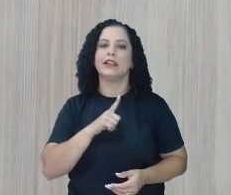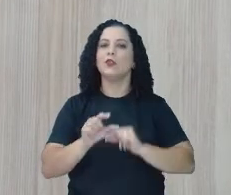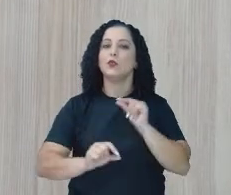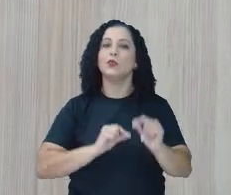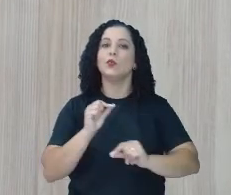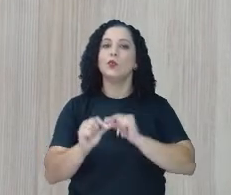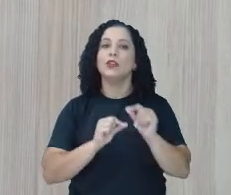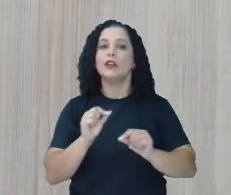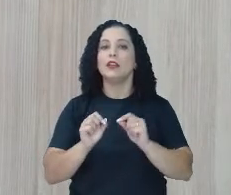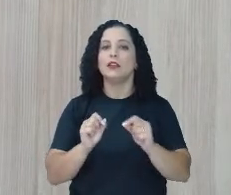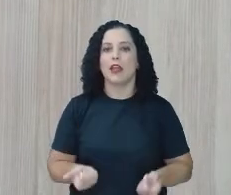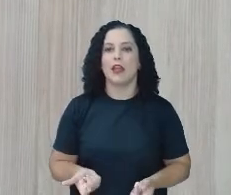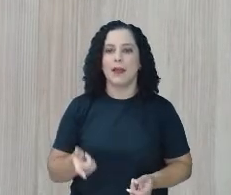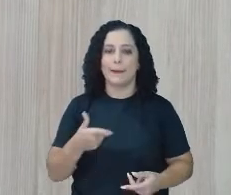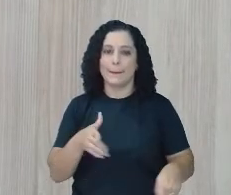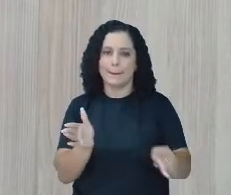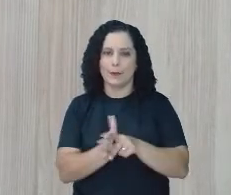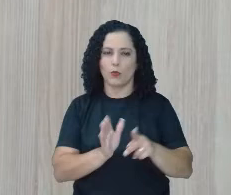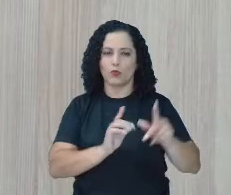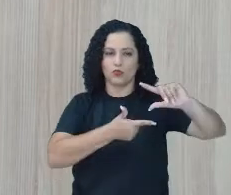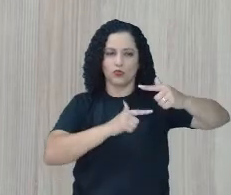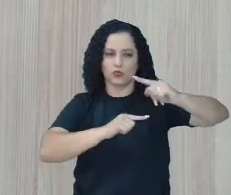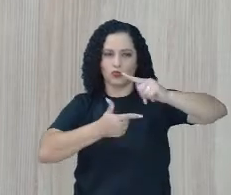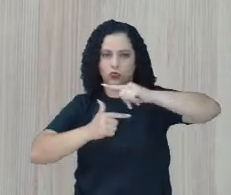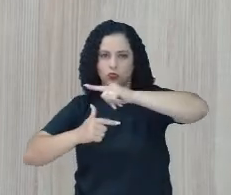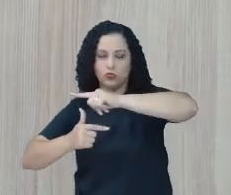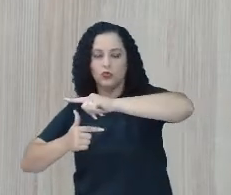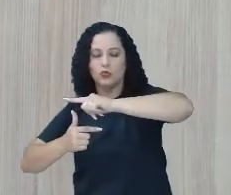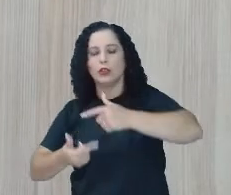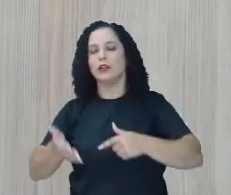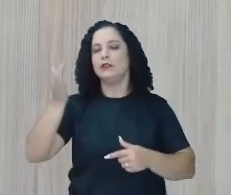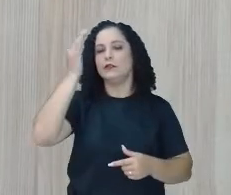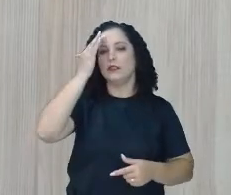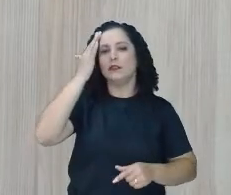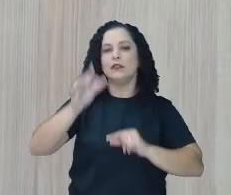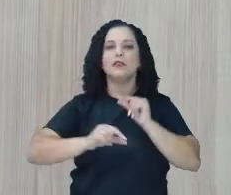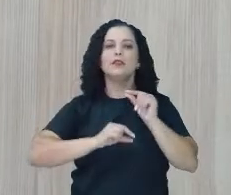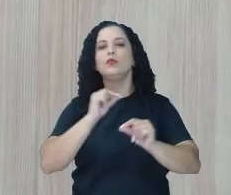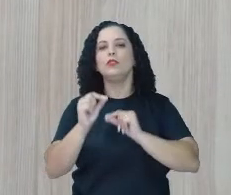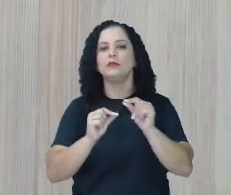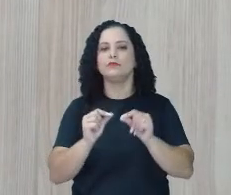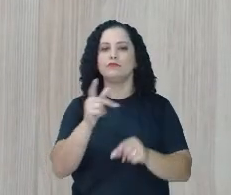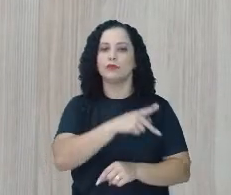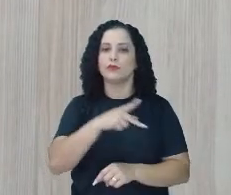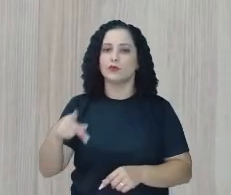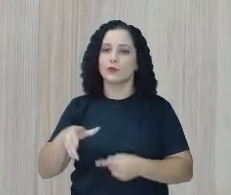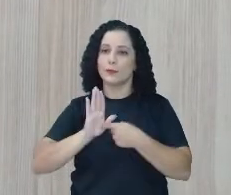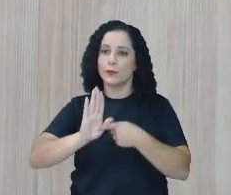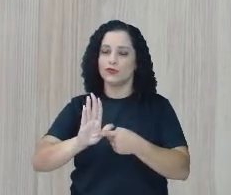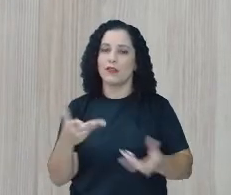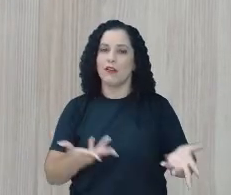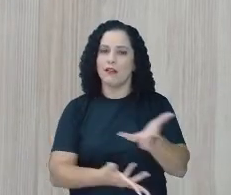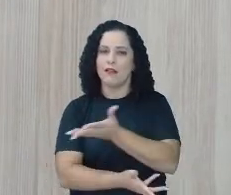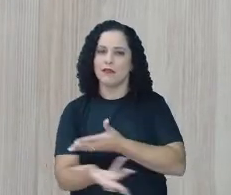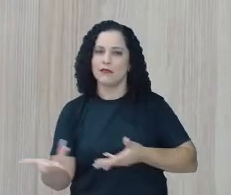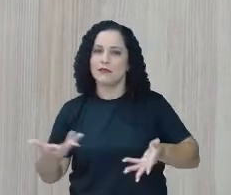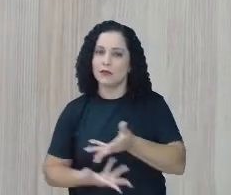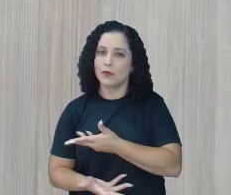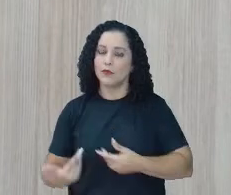sólidos geométricos, certo? A gente começa a entender aí, Briane trouxe aí a relação de Euler